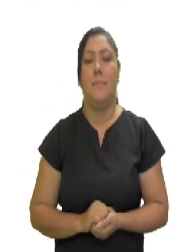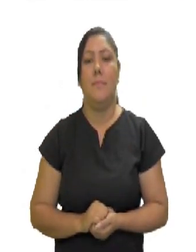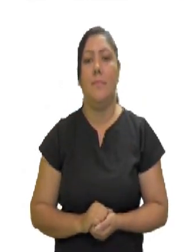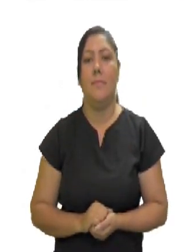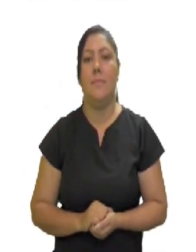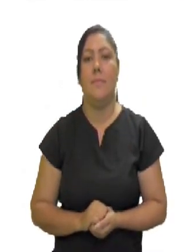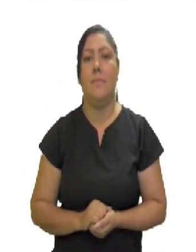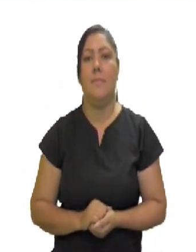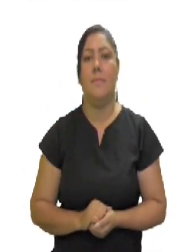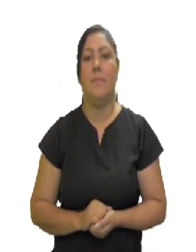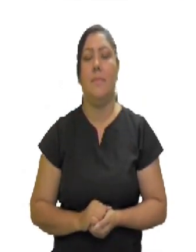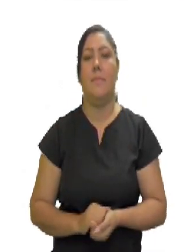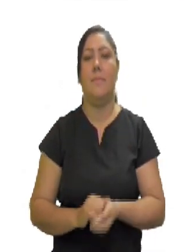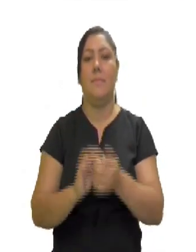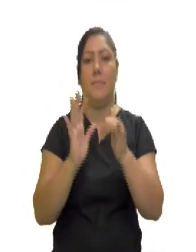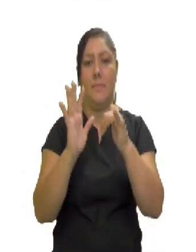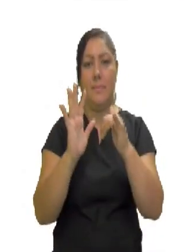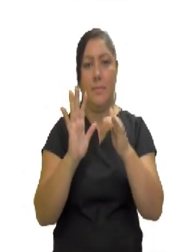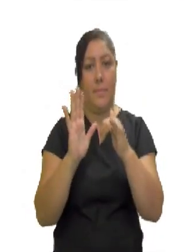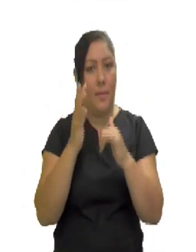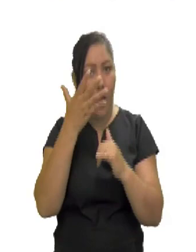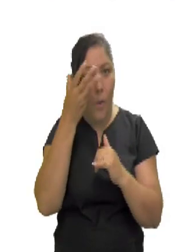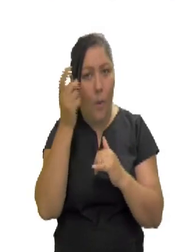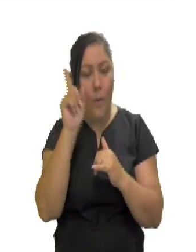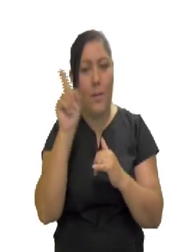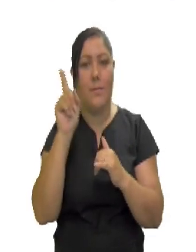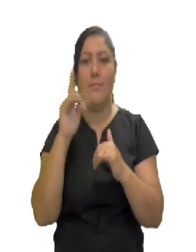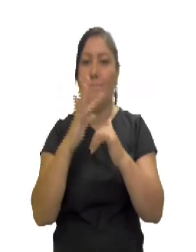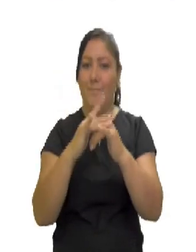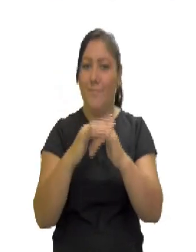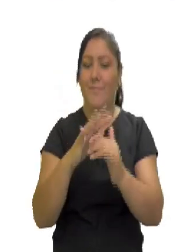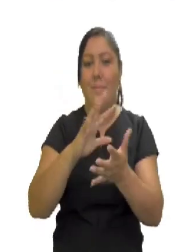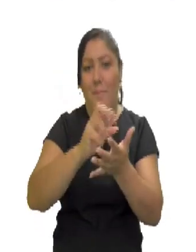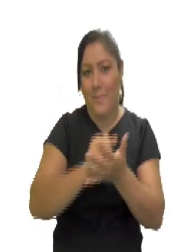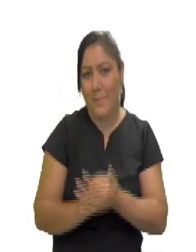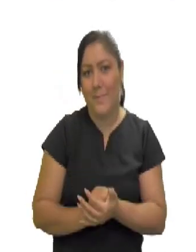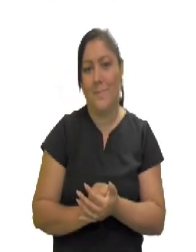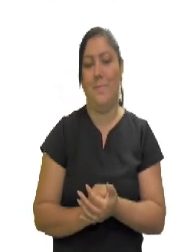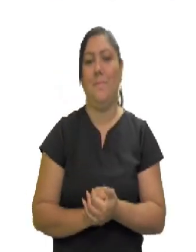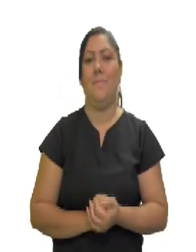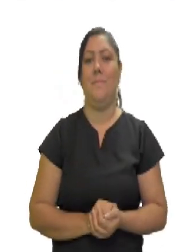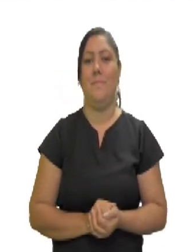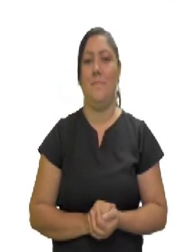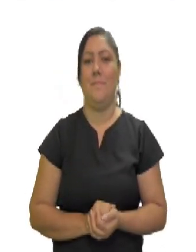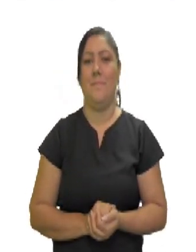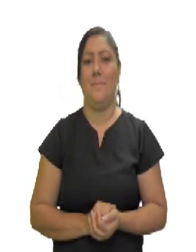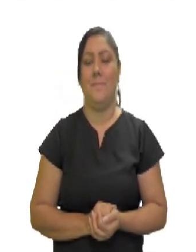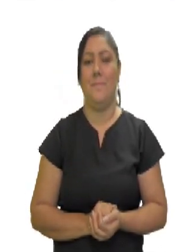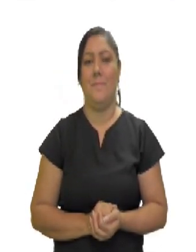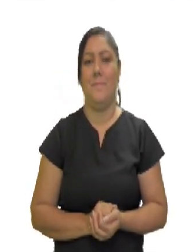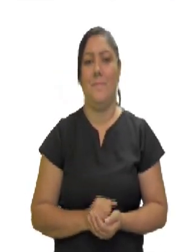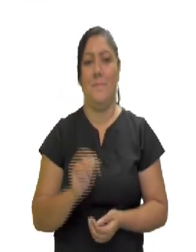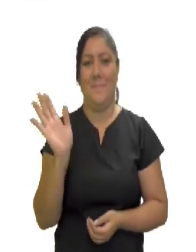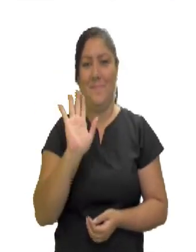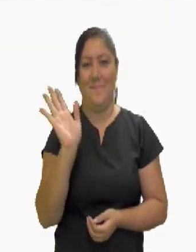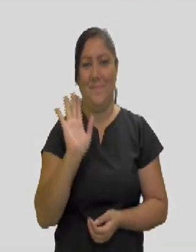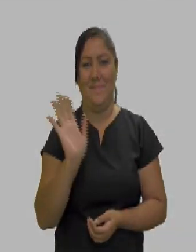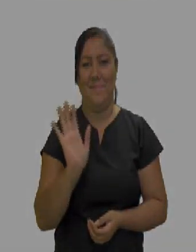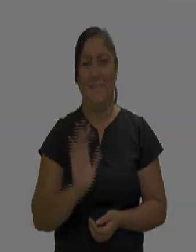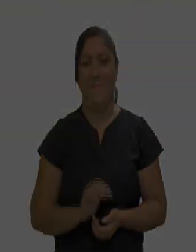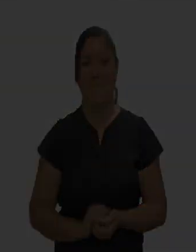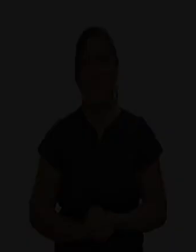canto da tela. E não se esqueça de se inscrever no canal do YouTube SMED-GV. Tchau, tchau.